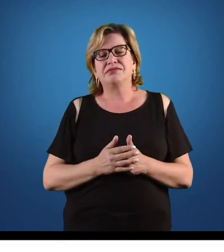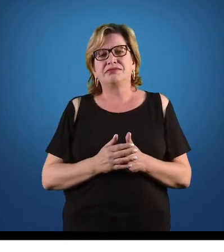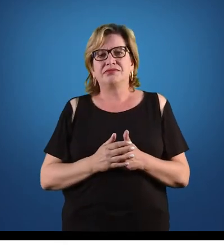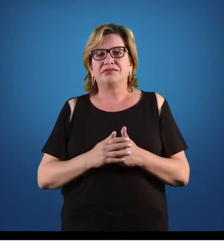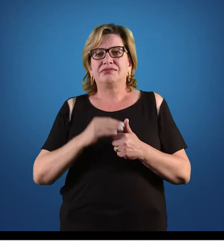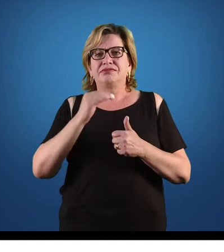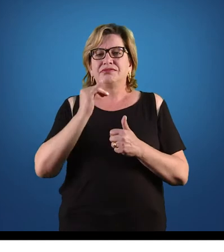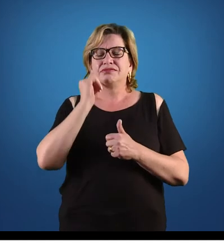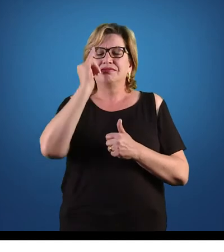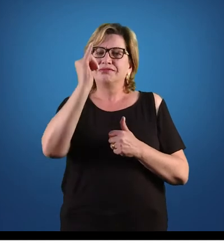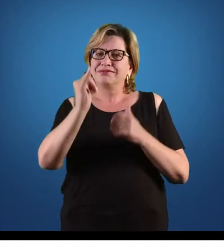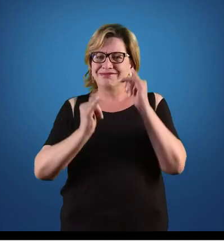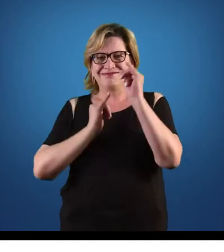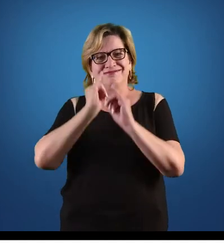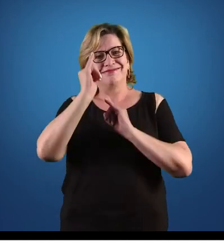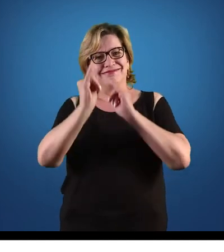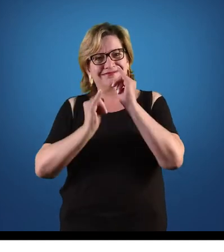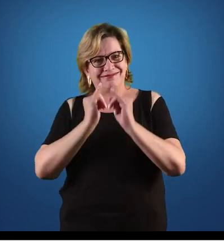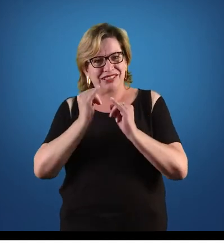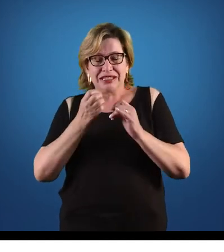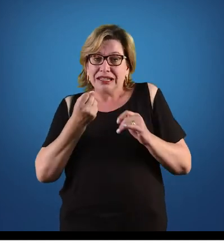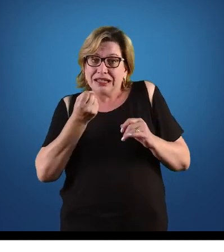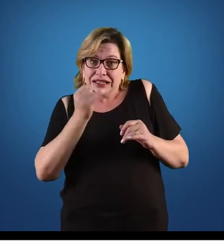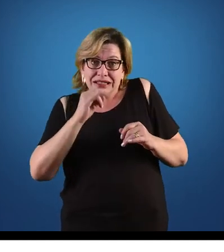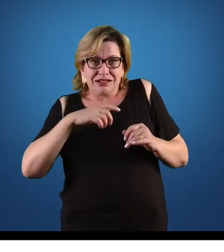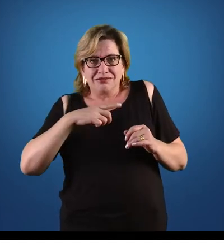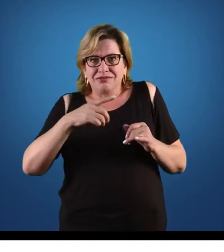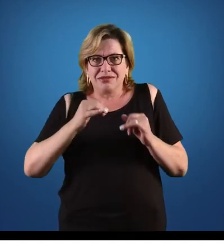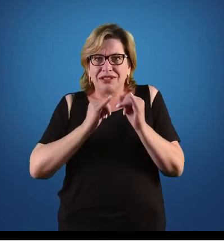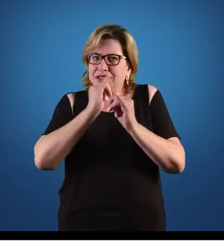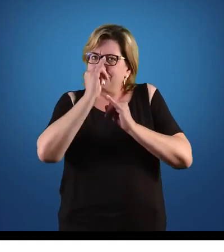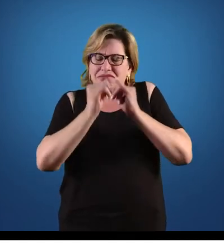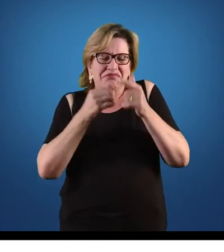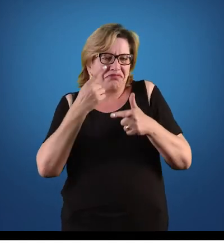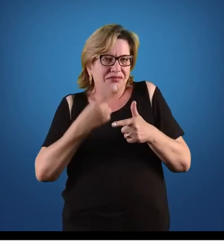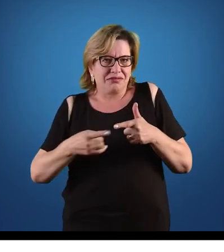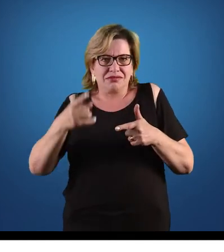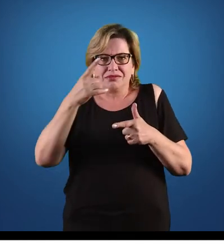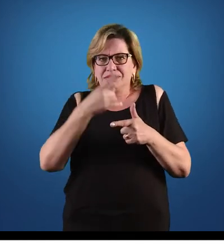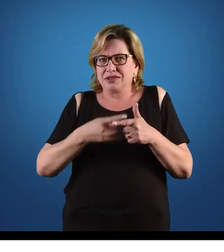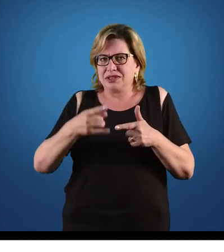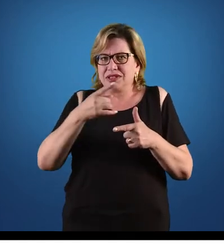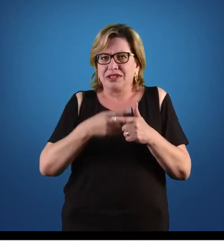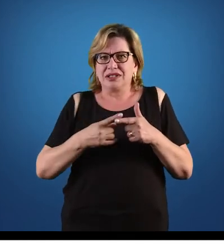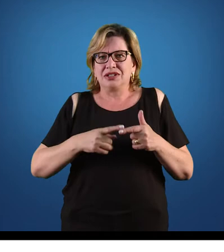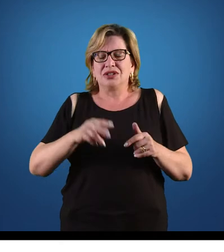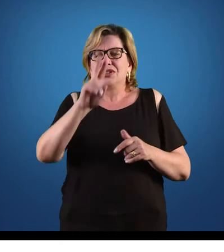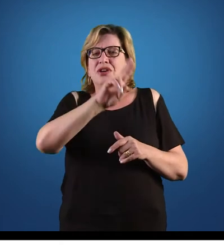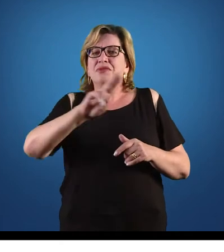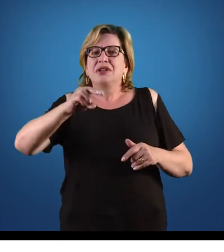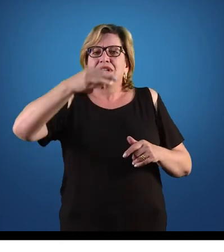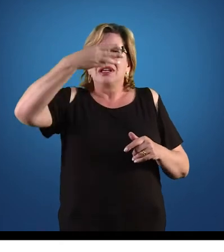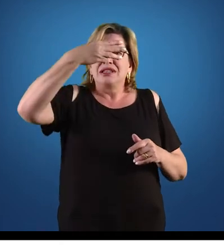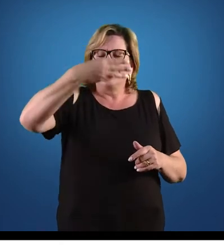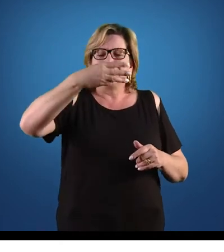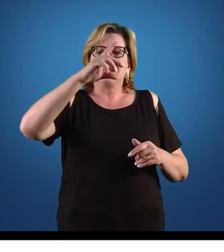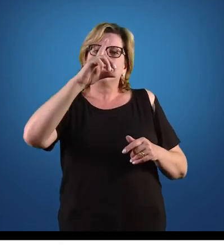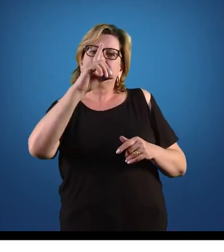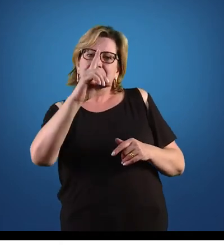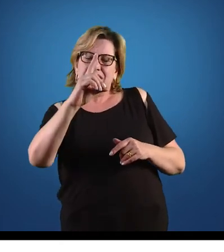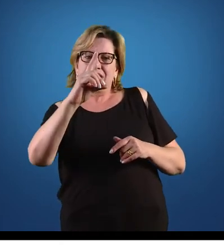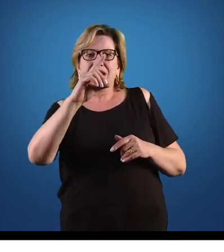na internet. Se você não tiver acesso na internet no colégio, não há problema. O aplicativo se chama 3D Viomi,